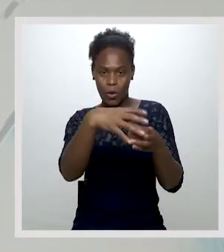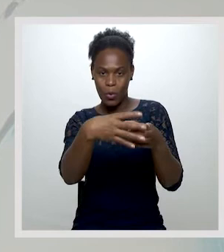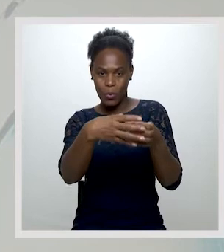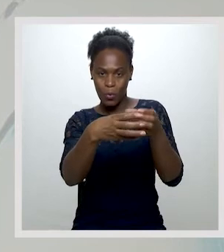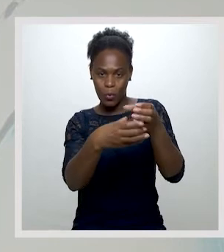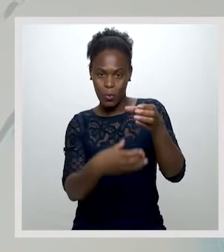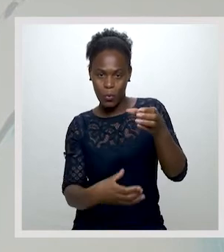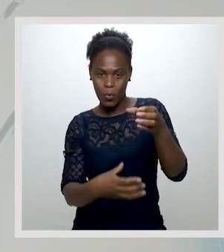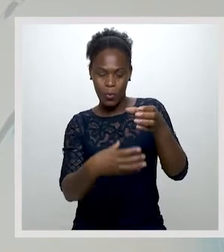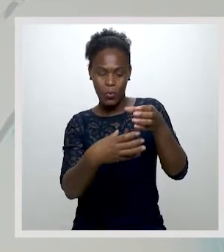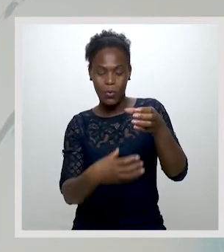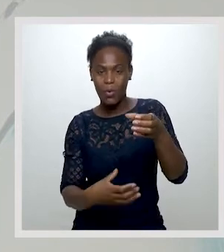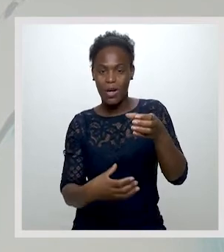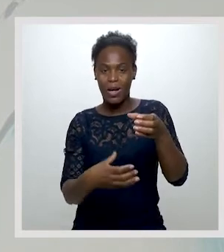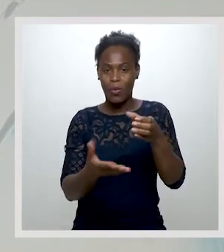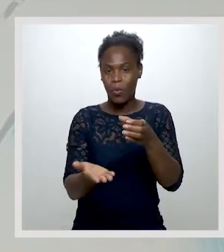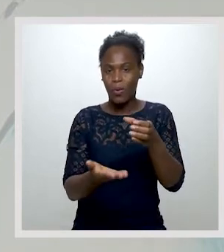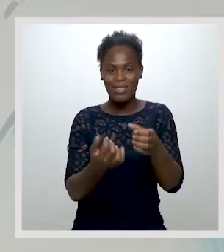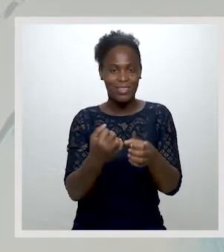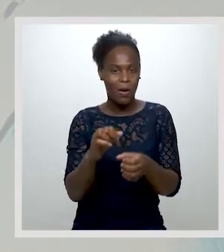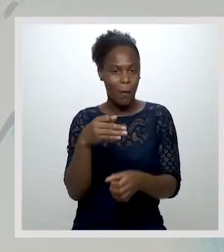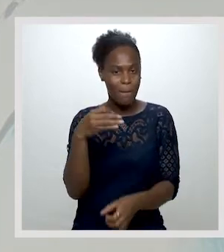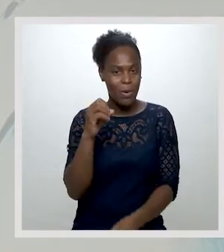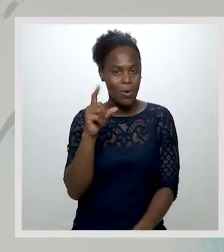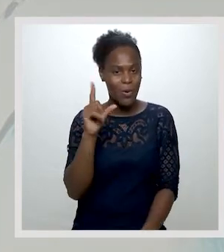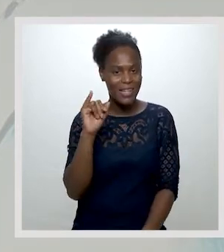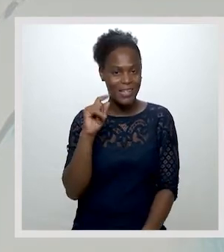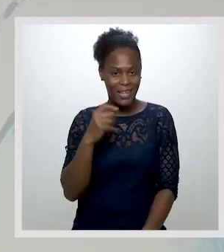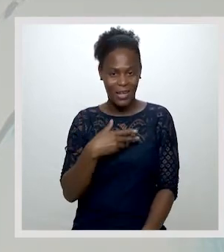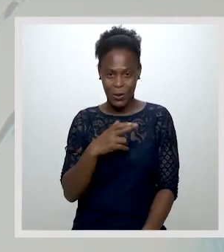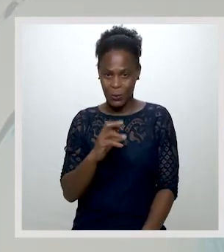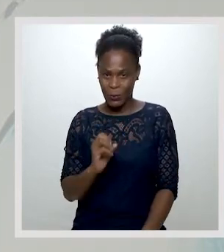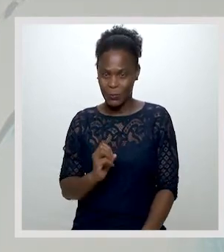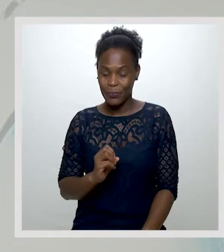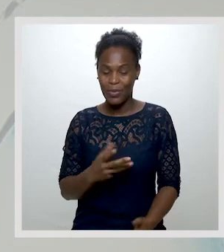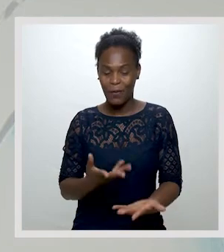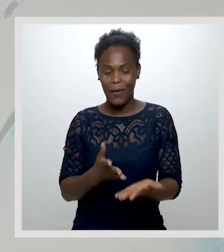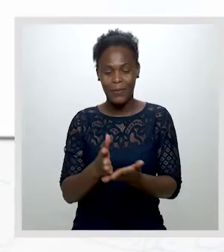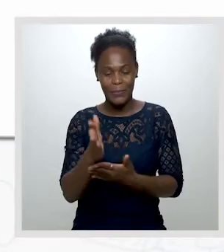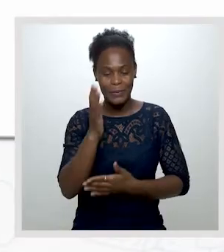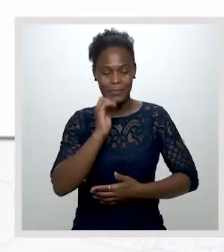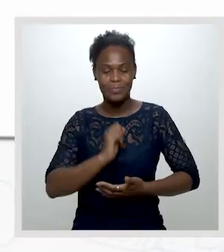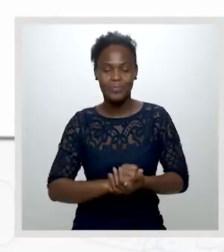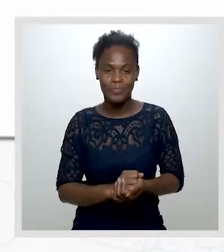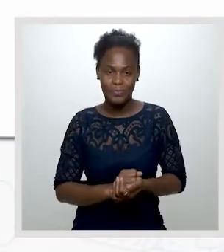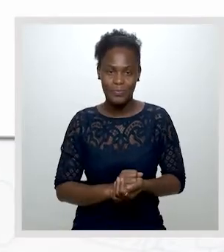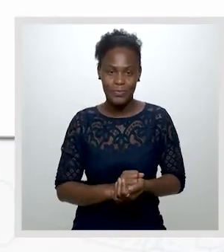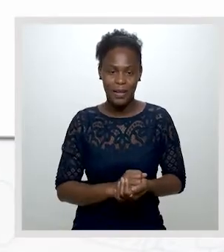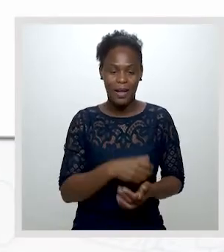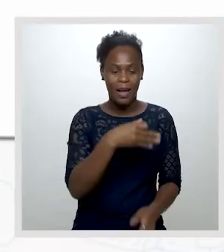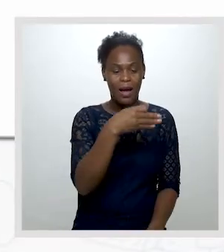grupo, não poliedro. Então vamos lá continuar. Os